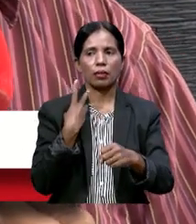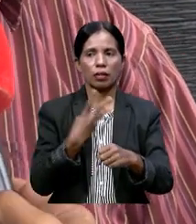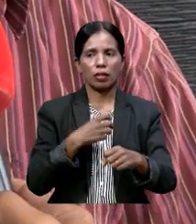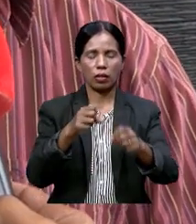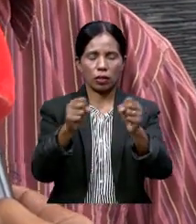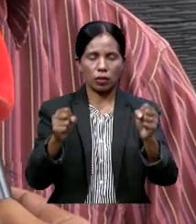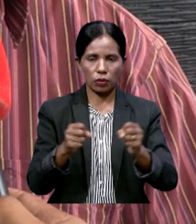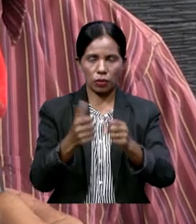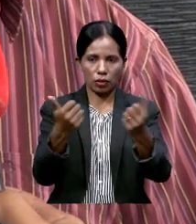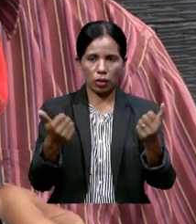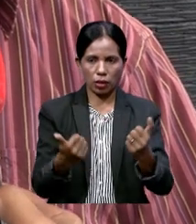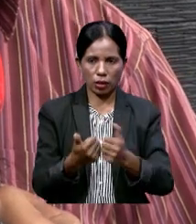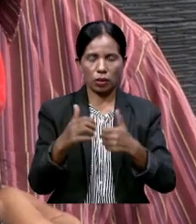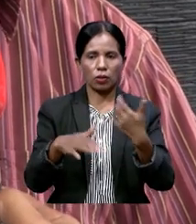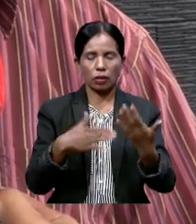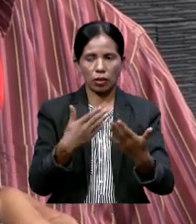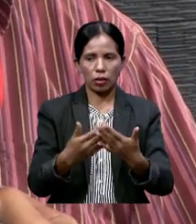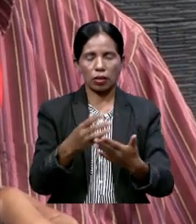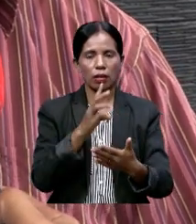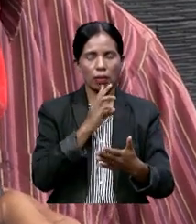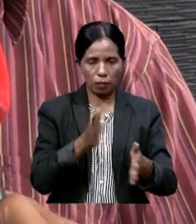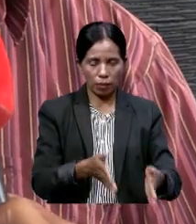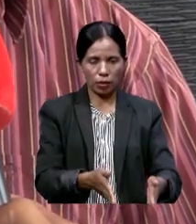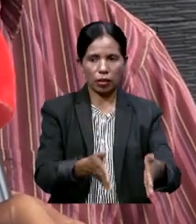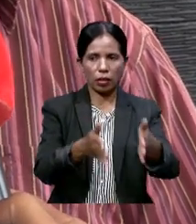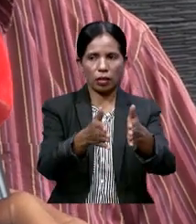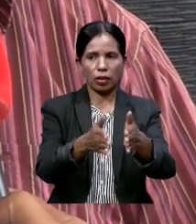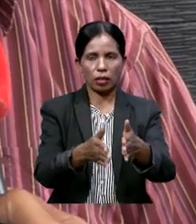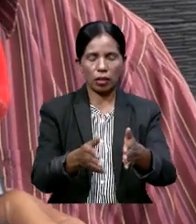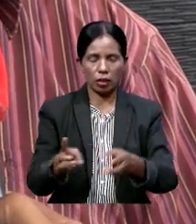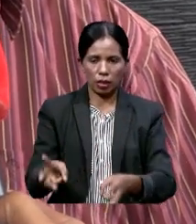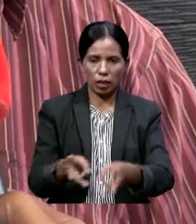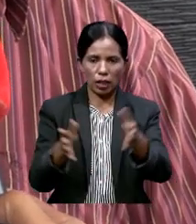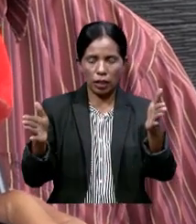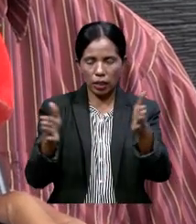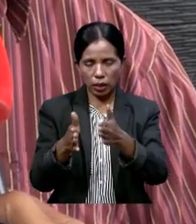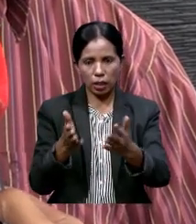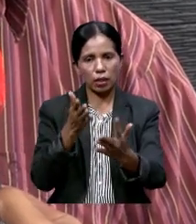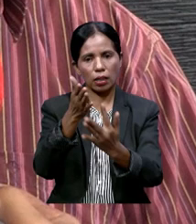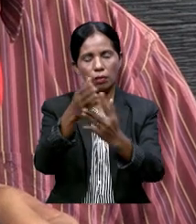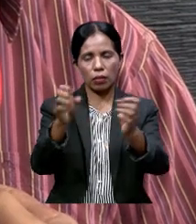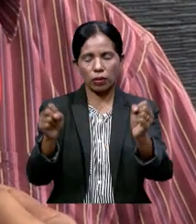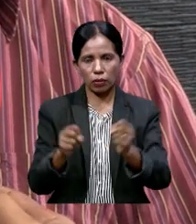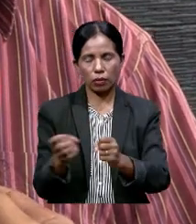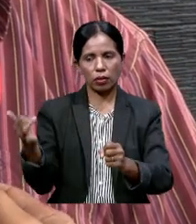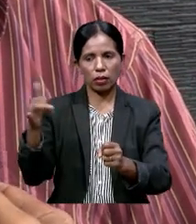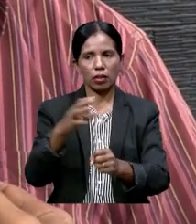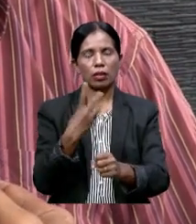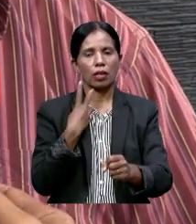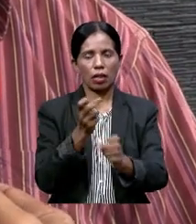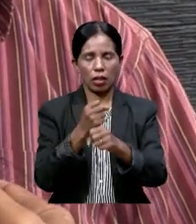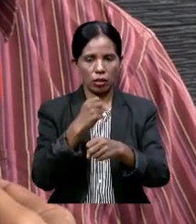suku aldeia sira sebab dalang kik sira nema ko obra nema kalaona durante ini